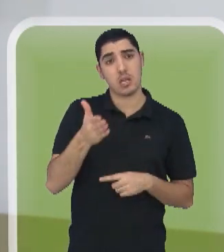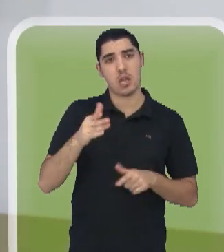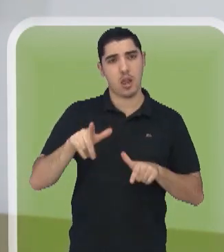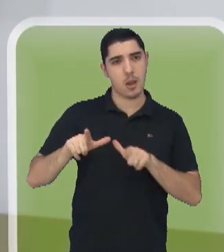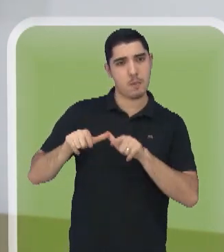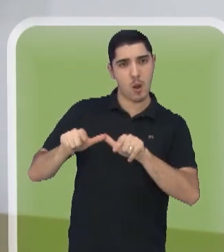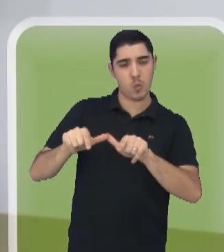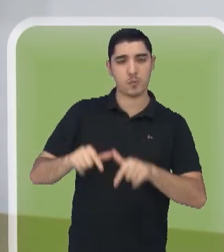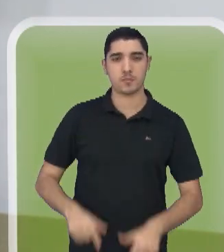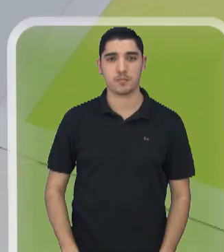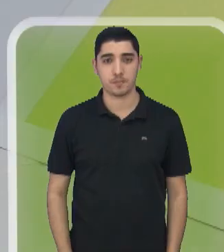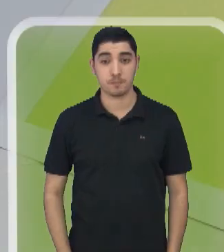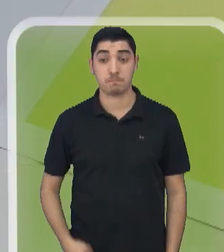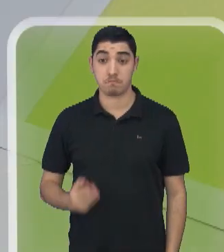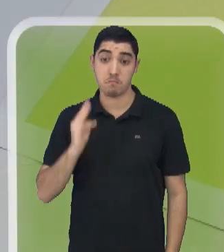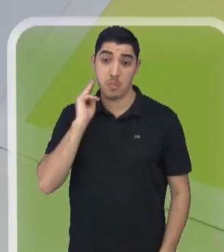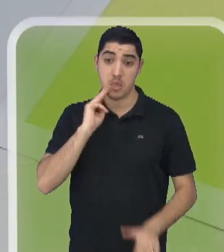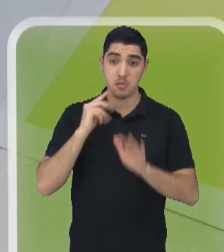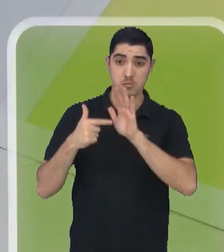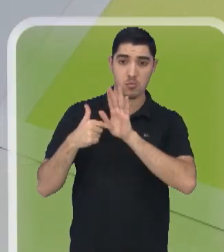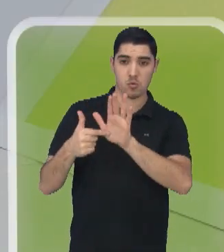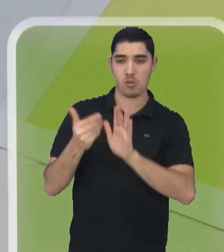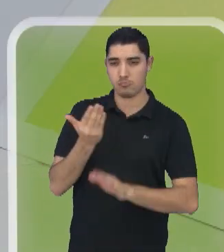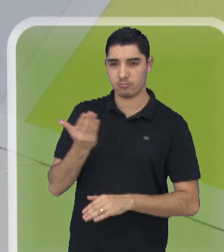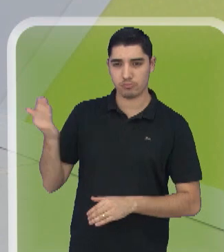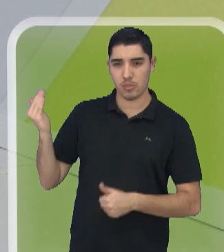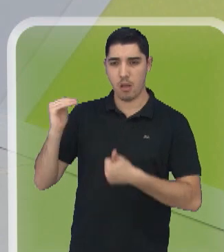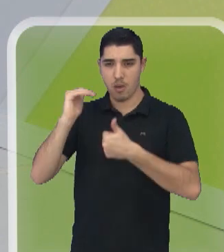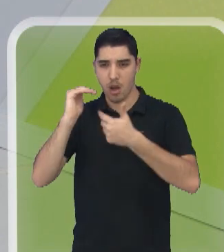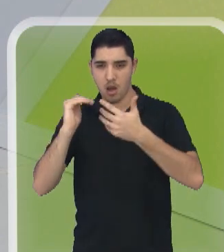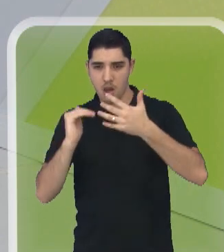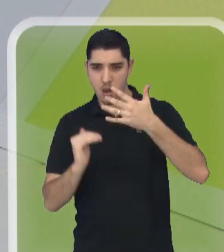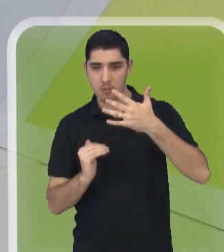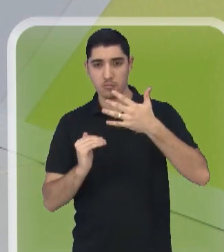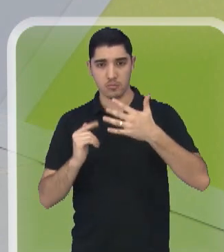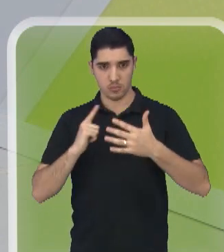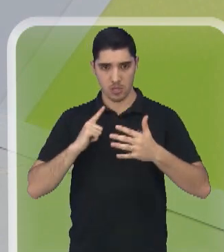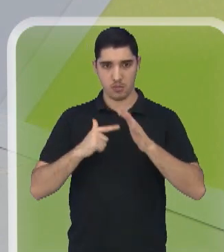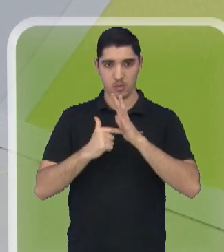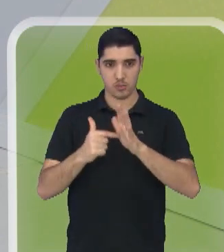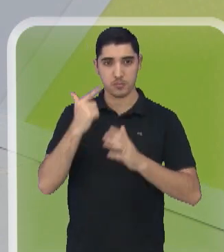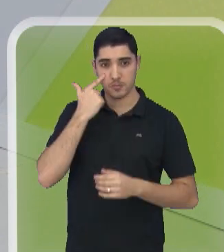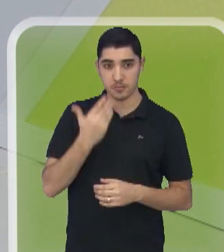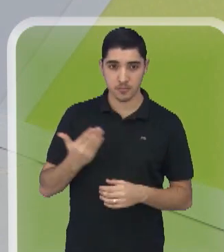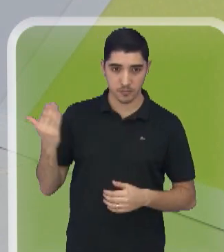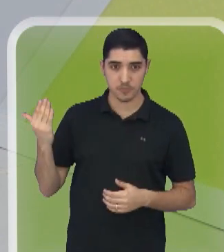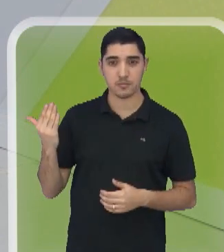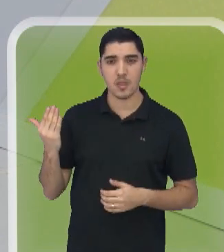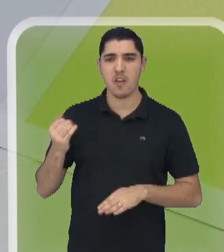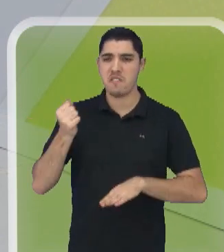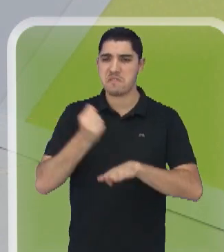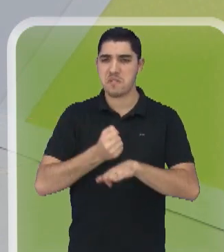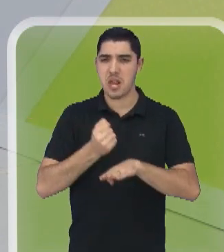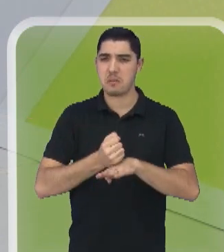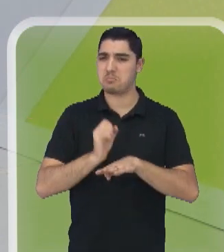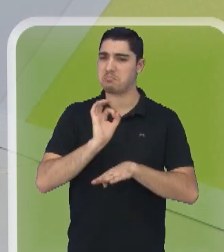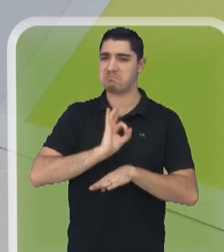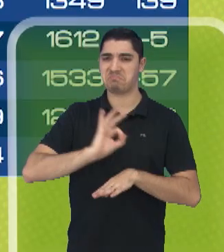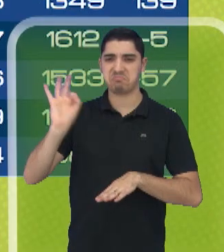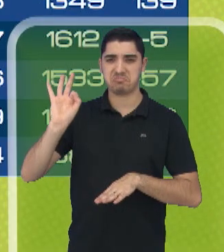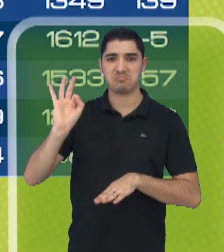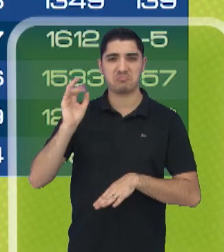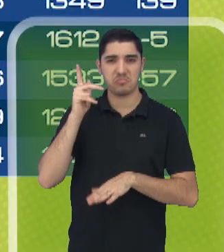Bauru. Matheus, no pique, coloca a classificação do NBB para a gente dar uma olhadinha. Tem aí? Tem, olha lá. Esse Franca está impossível. Foi campeão do Super